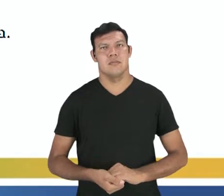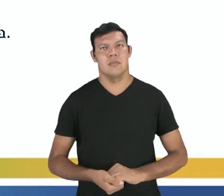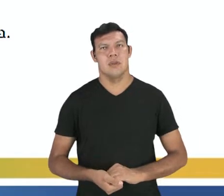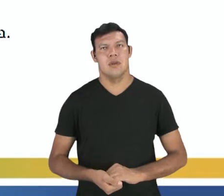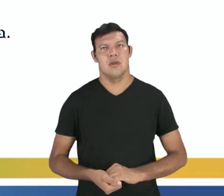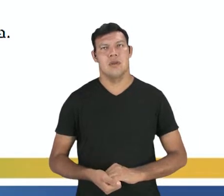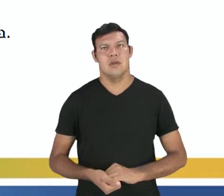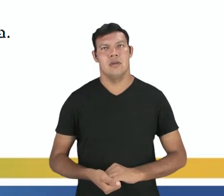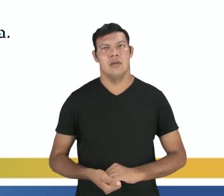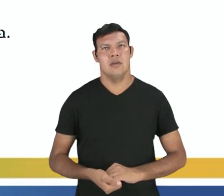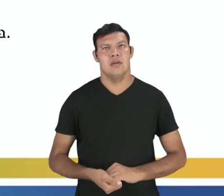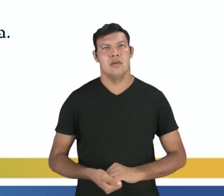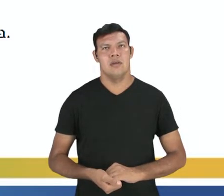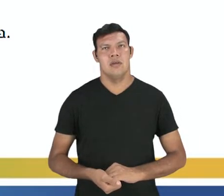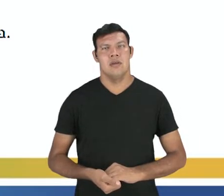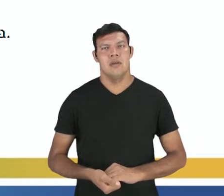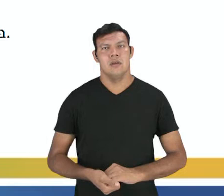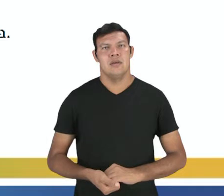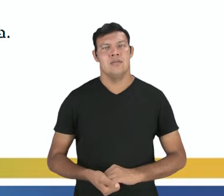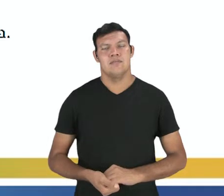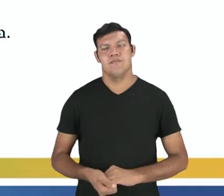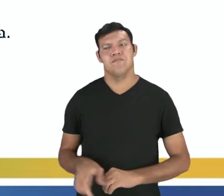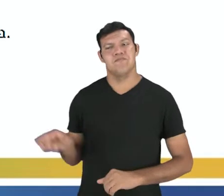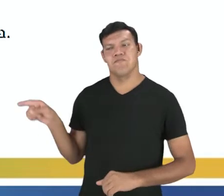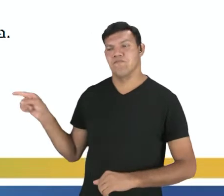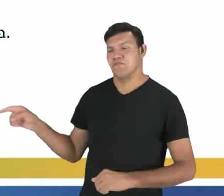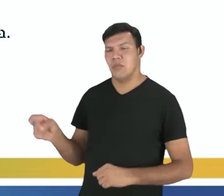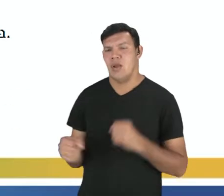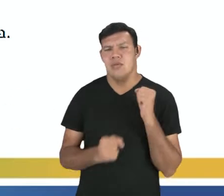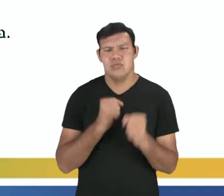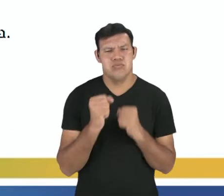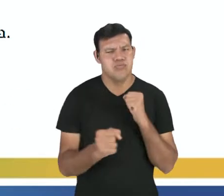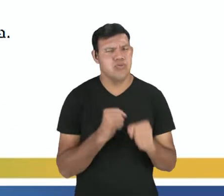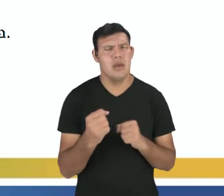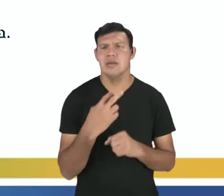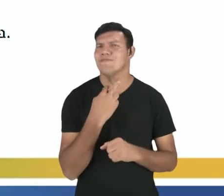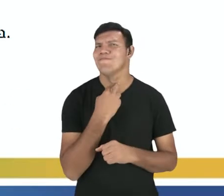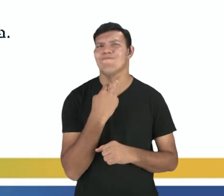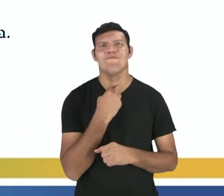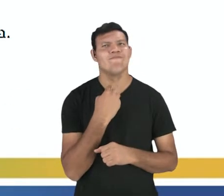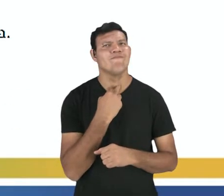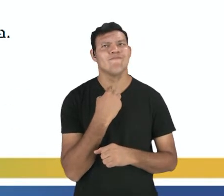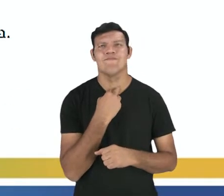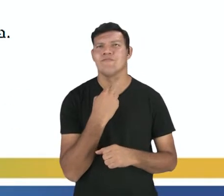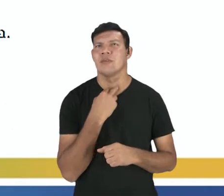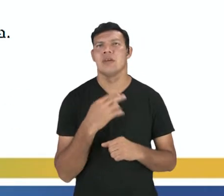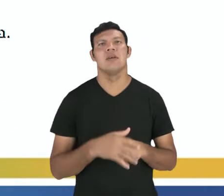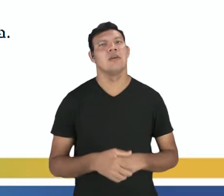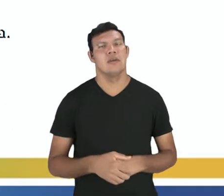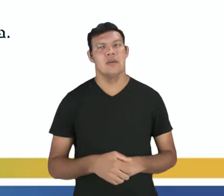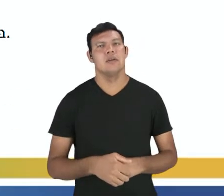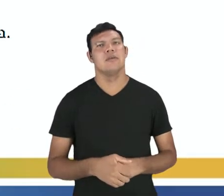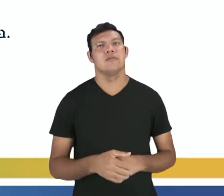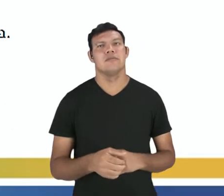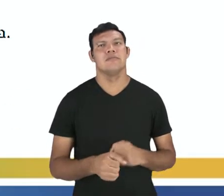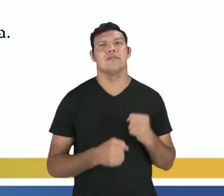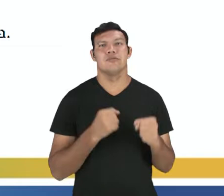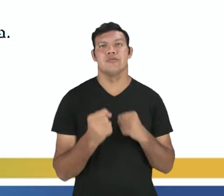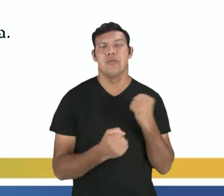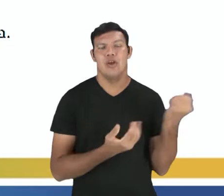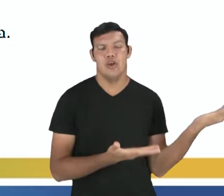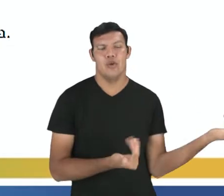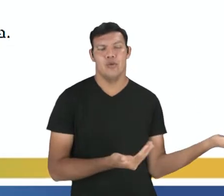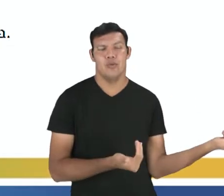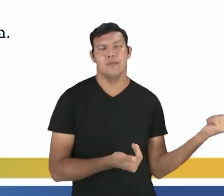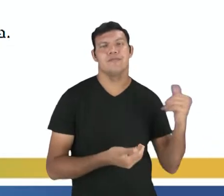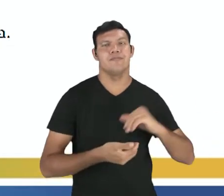very fast when she was young. Ela não podia ou ela não sabia correr muito rápido quando ela